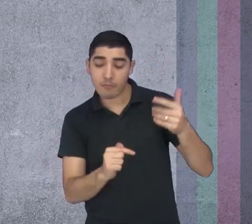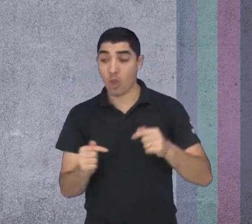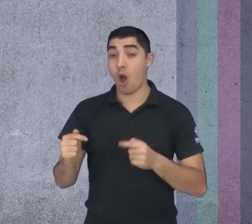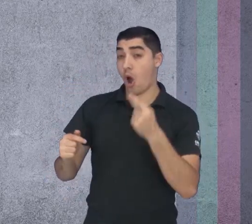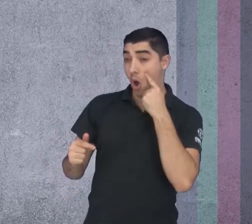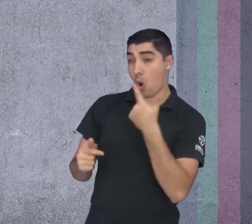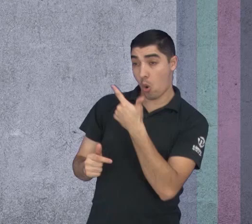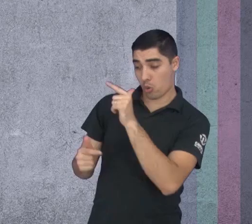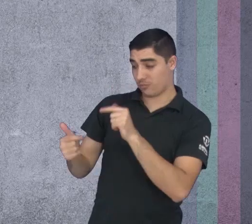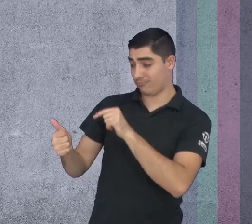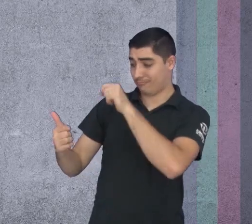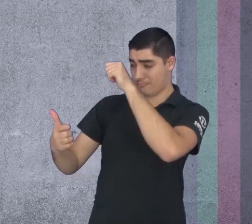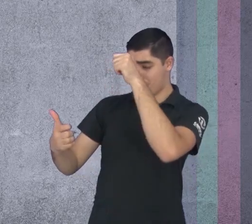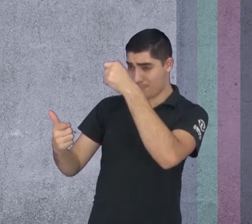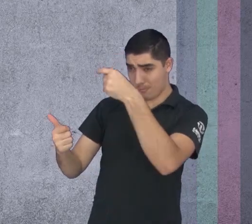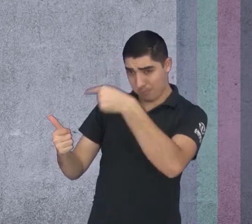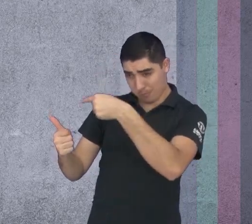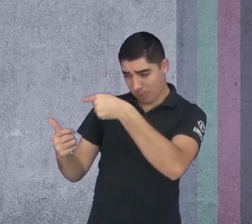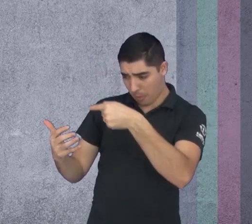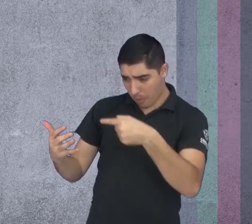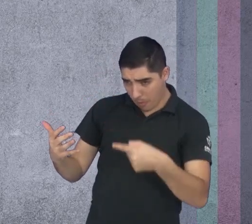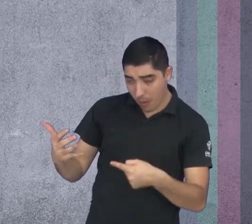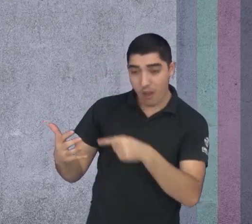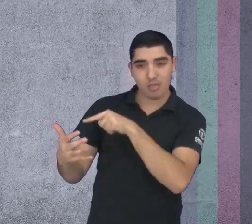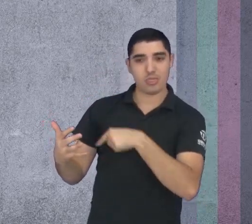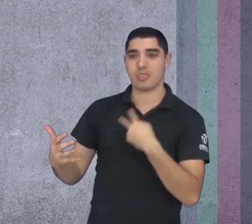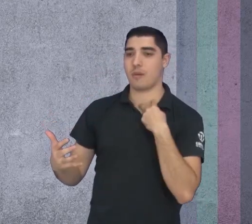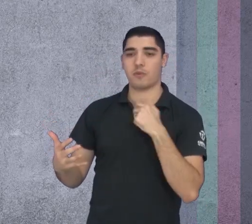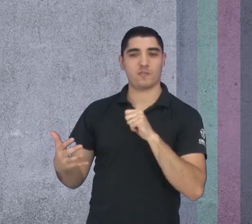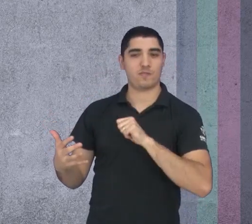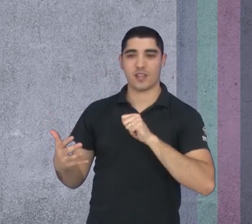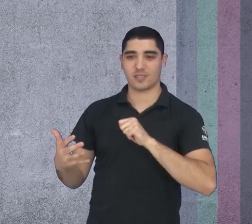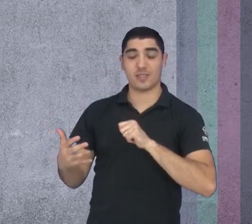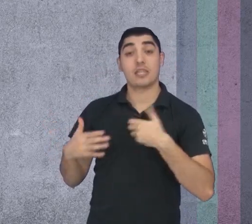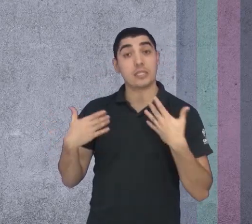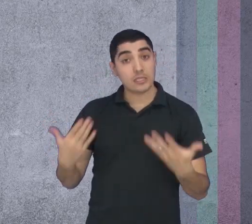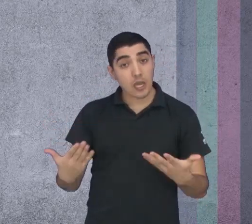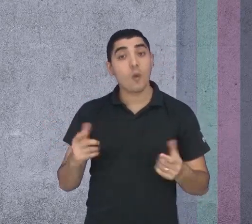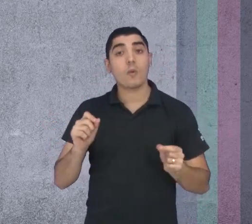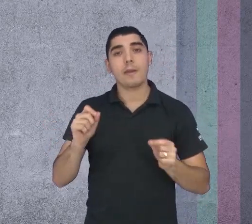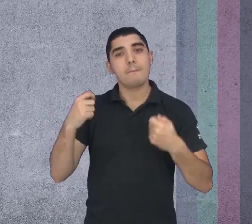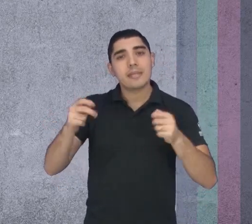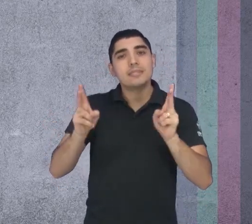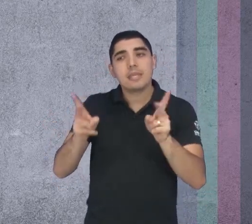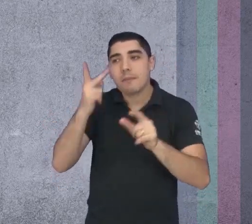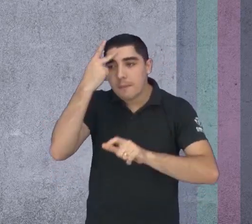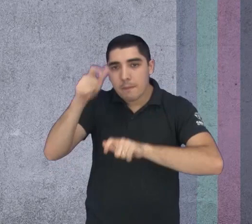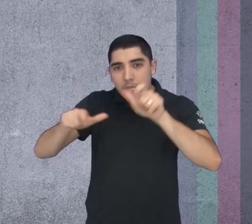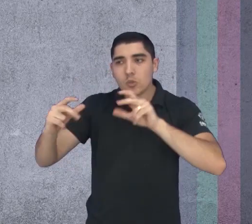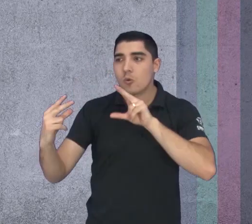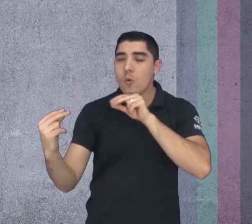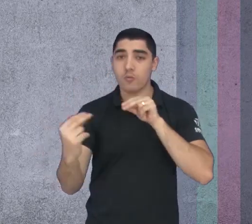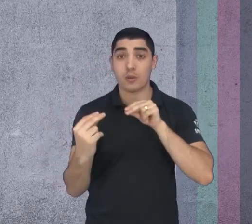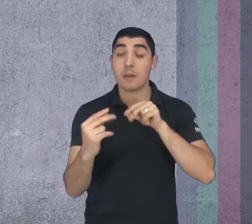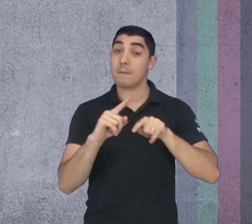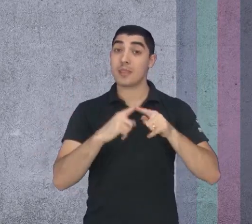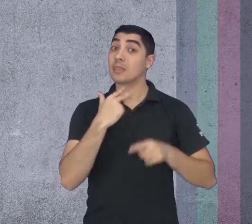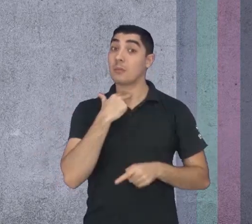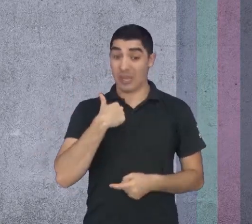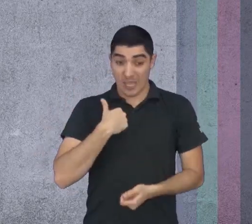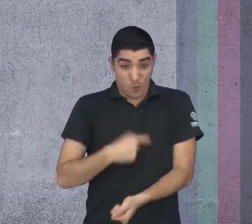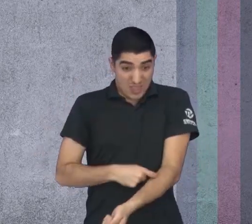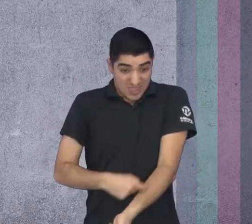gente mudar. Gente, conversem com as pessoas, mas não converse com as pessoas no momento que você estiver irritado. Mas também não